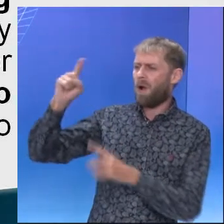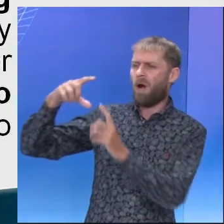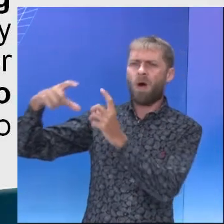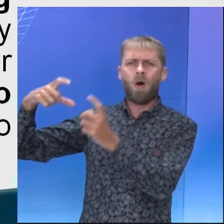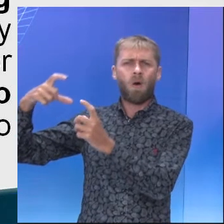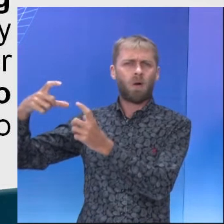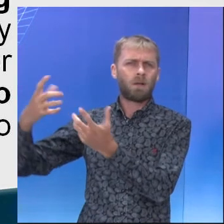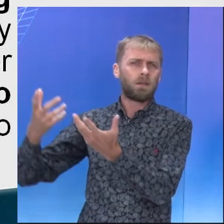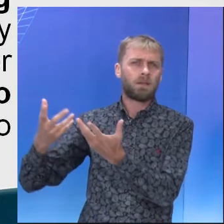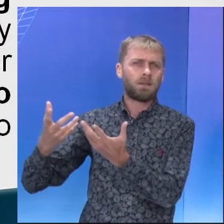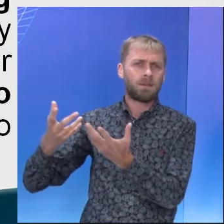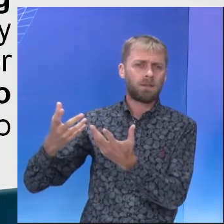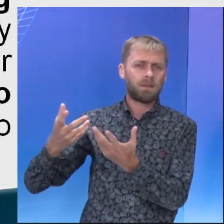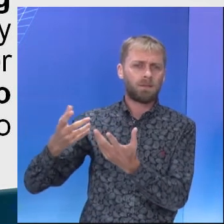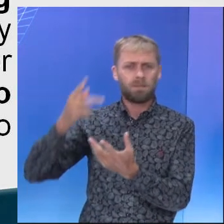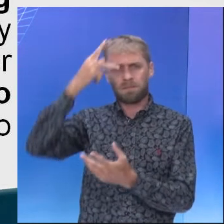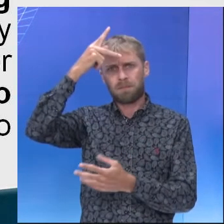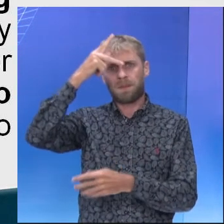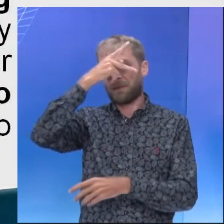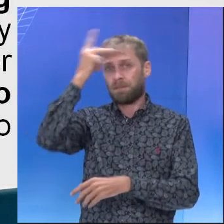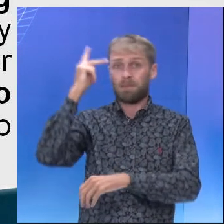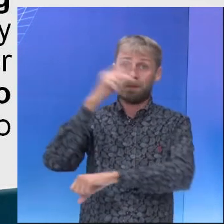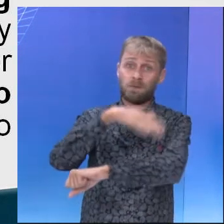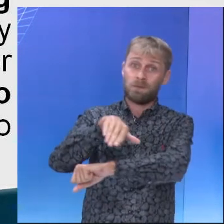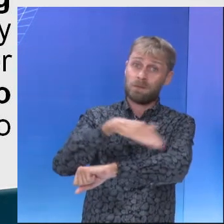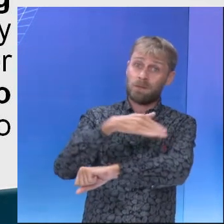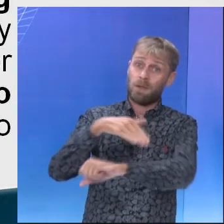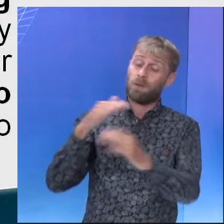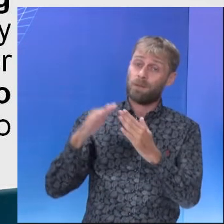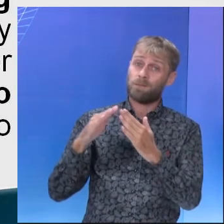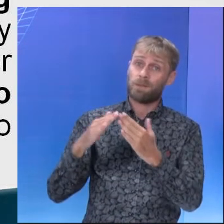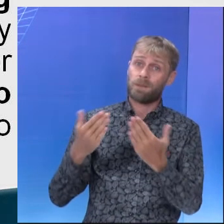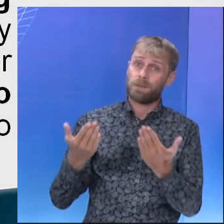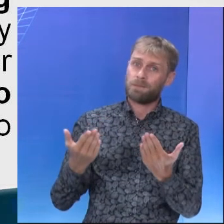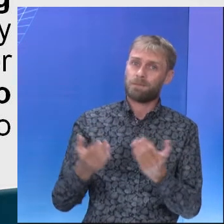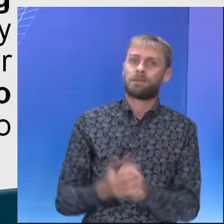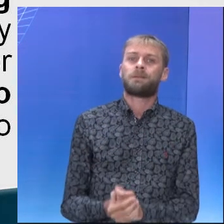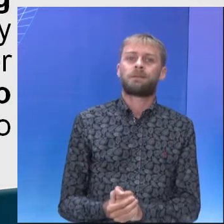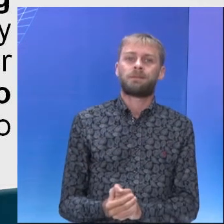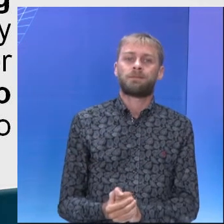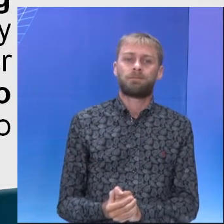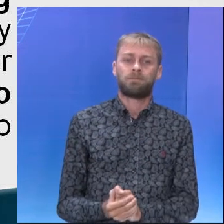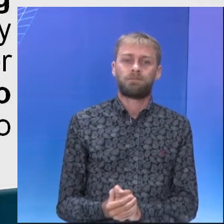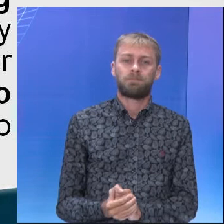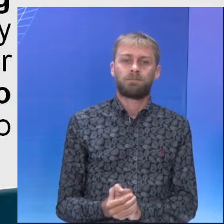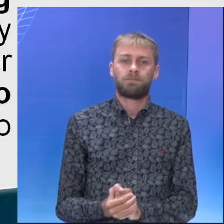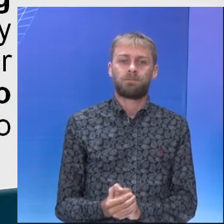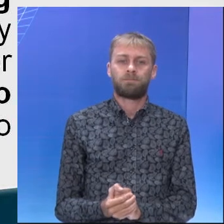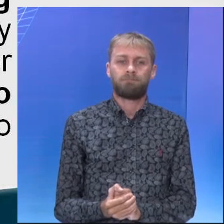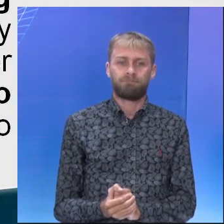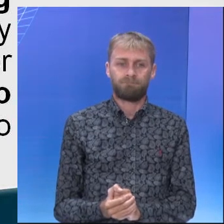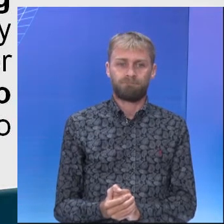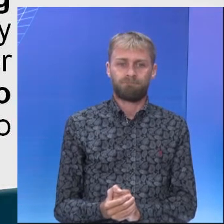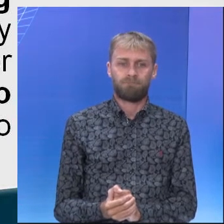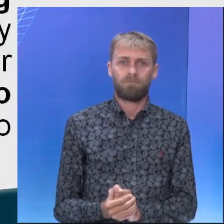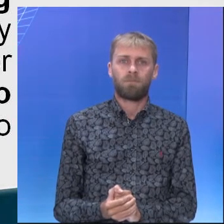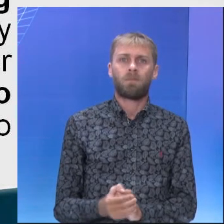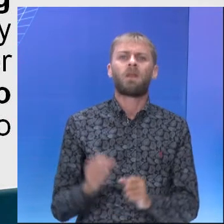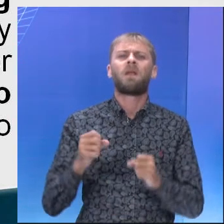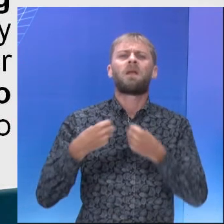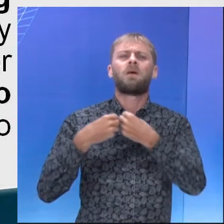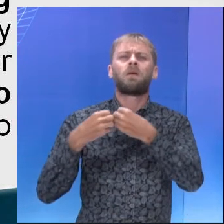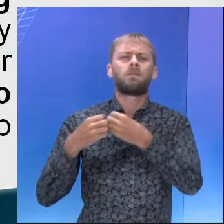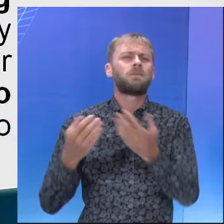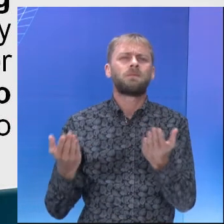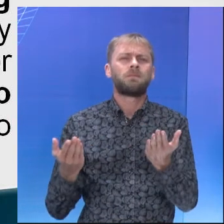for the homeless. Vai criar o quê? Banhos ou banheiros, né? Para os homeless sobre rodas. E onde